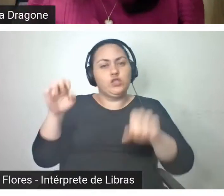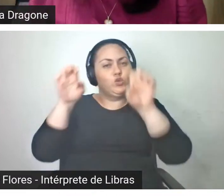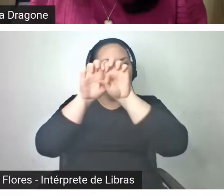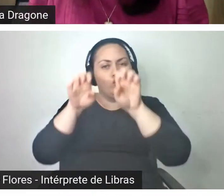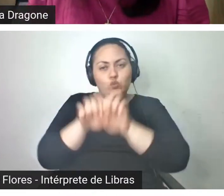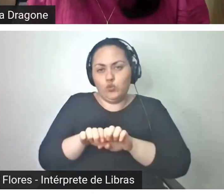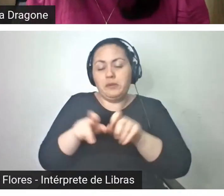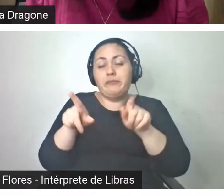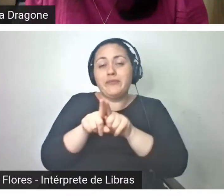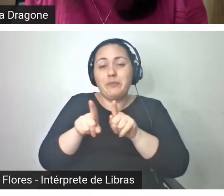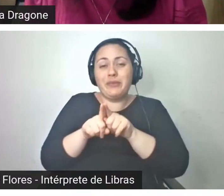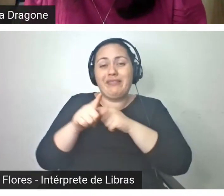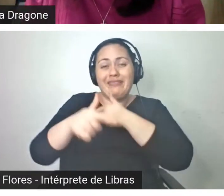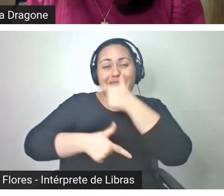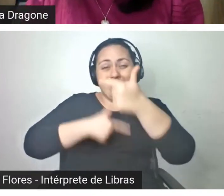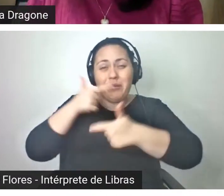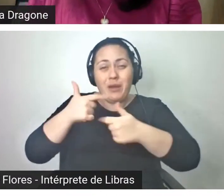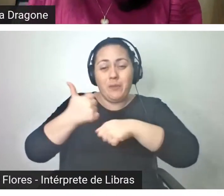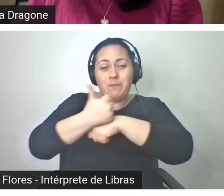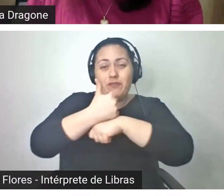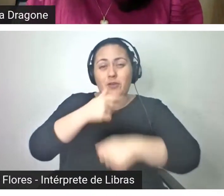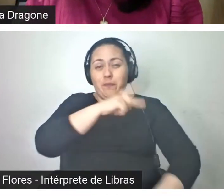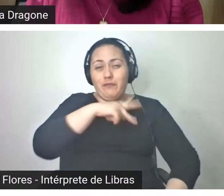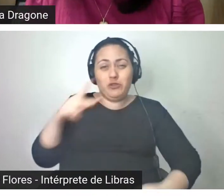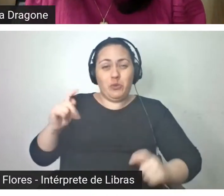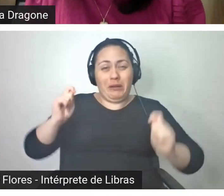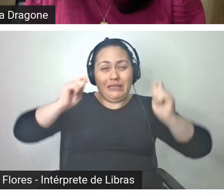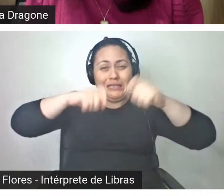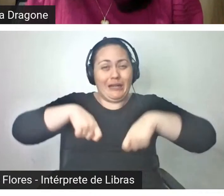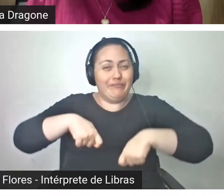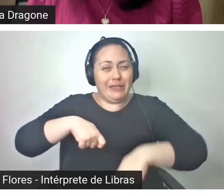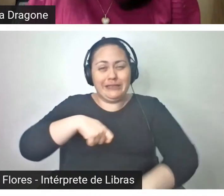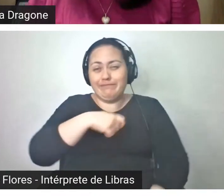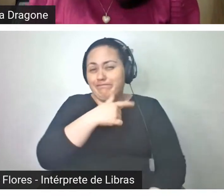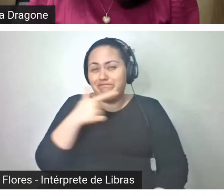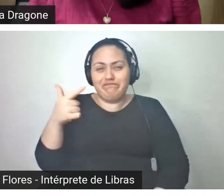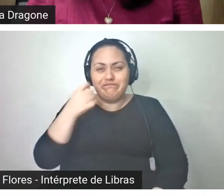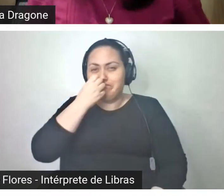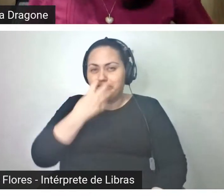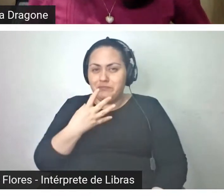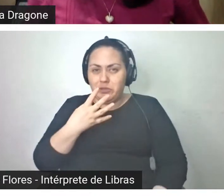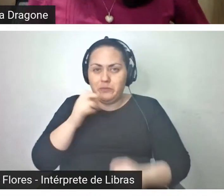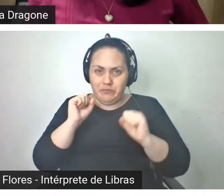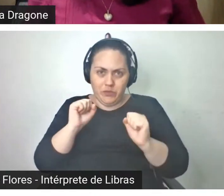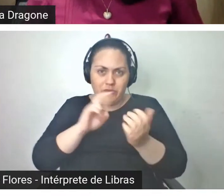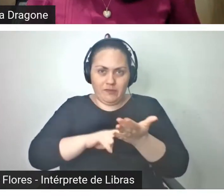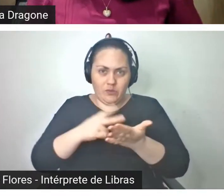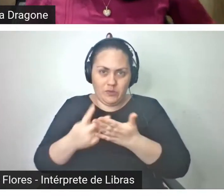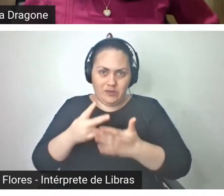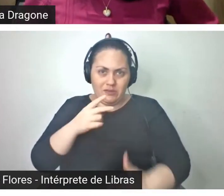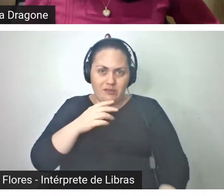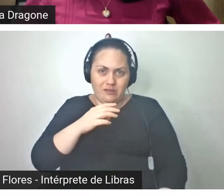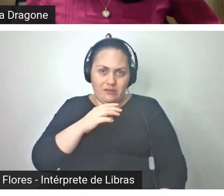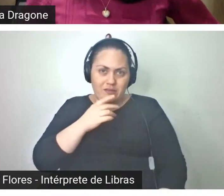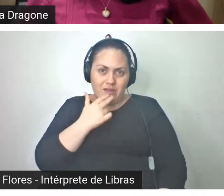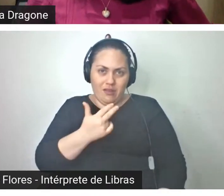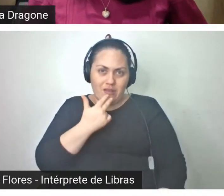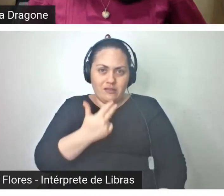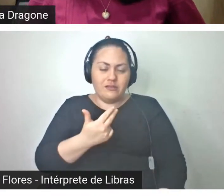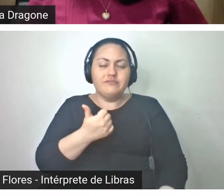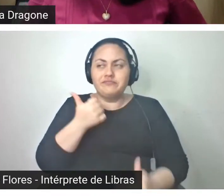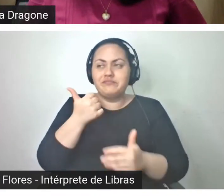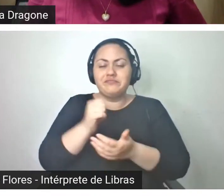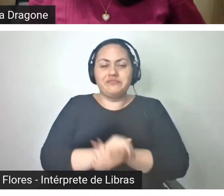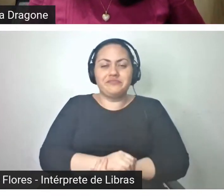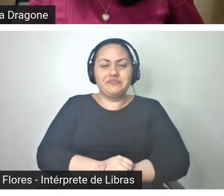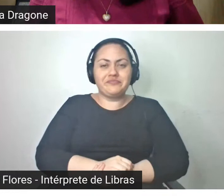trabalho insuficientes para os professores. Vamos por parte, Rubens? In Brazil, public schools do